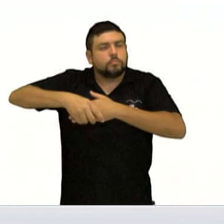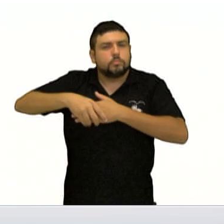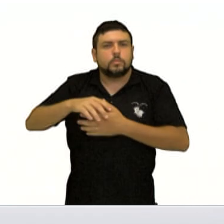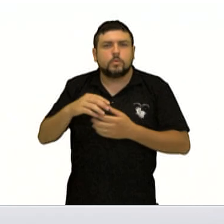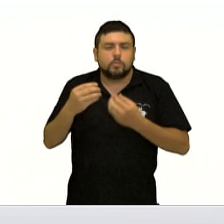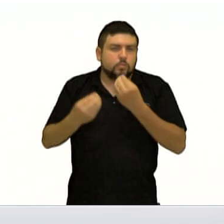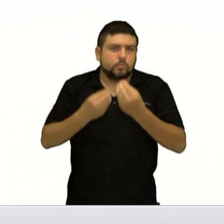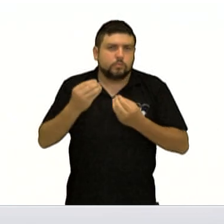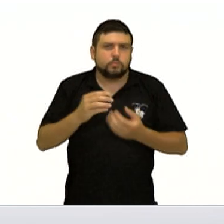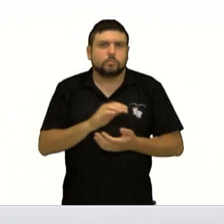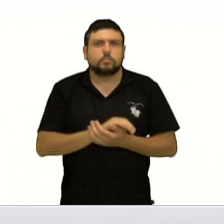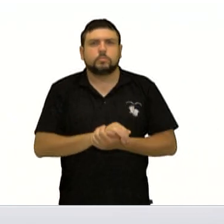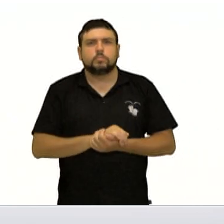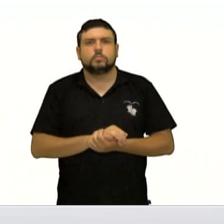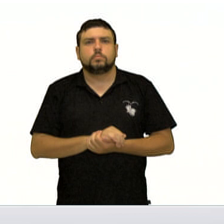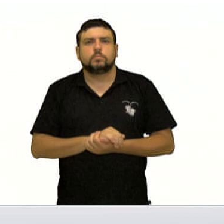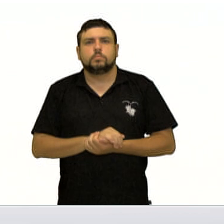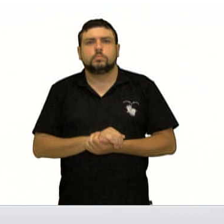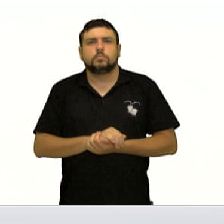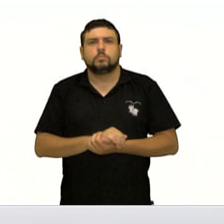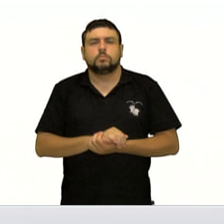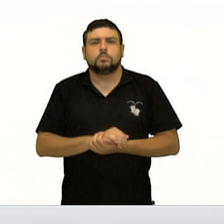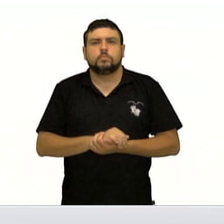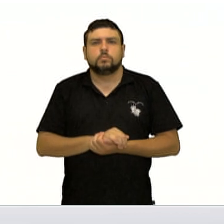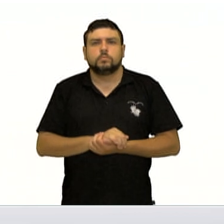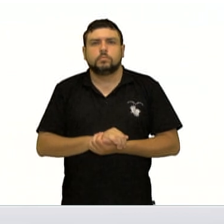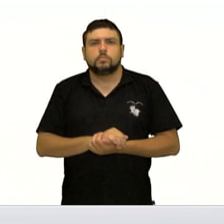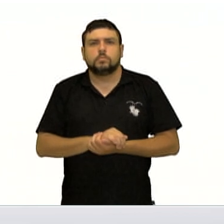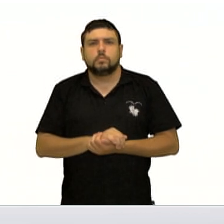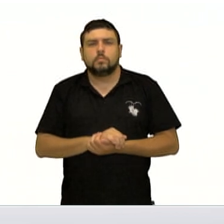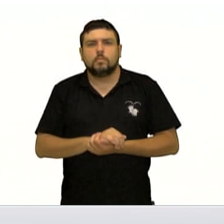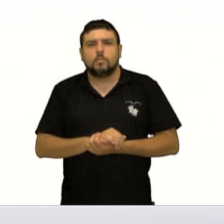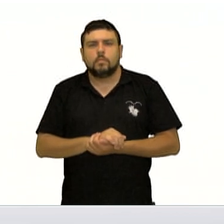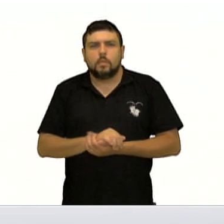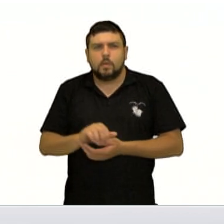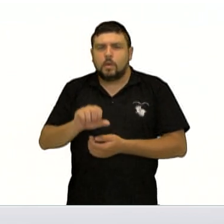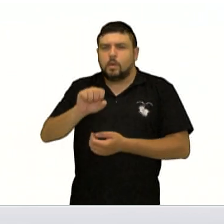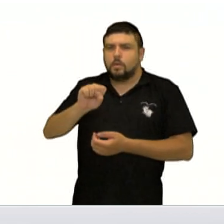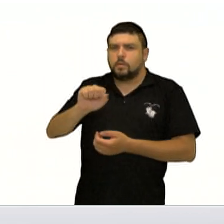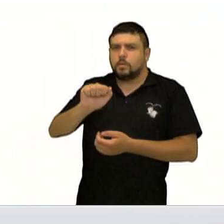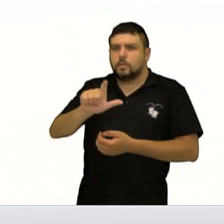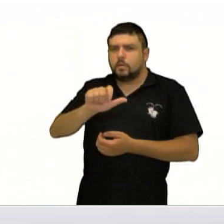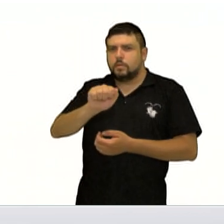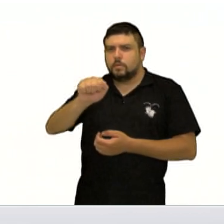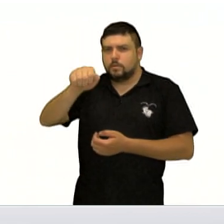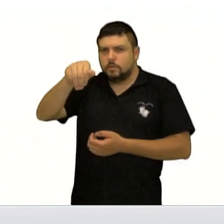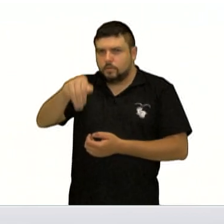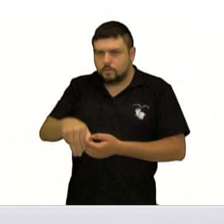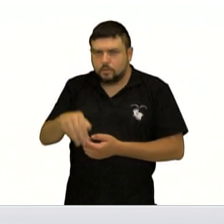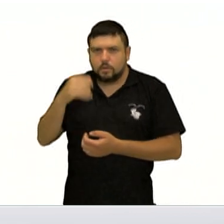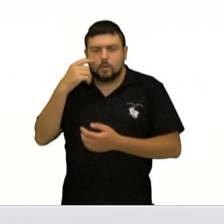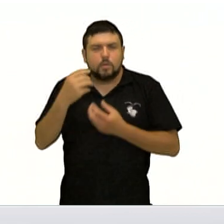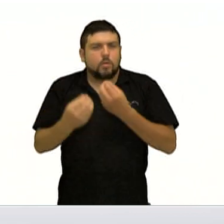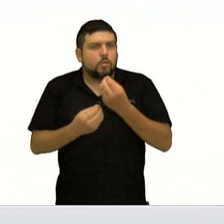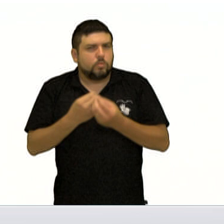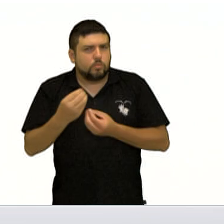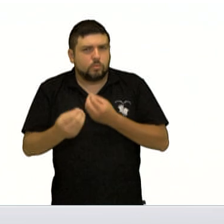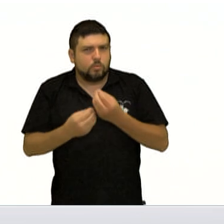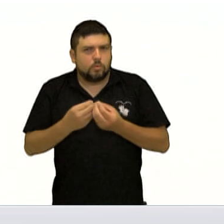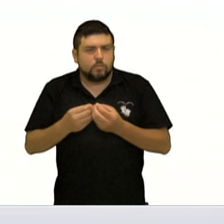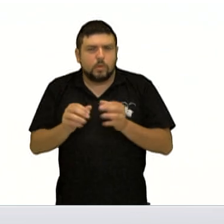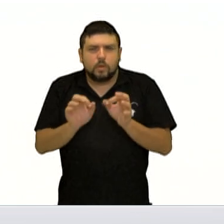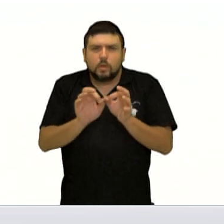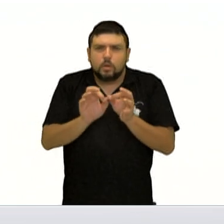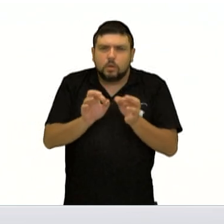vamos ver lá como. O salão sem contato físico pode ser a melhor forma de começar e simplesmente colocar